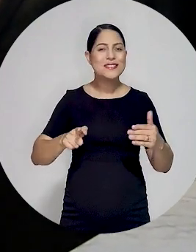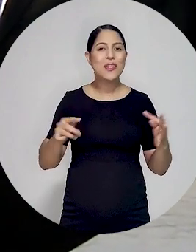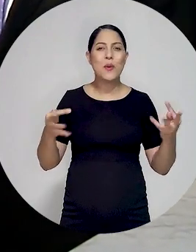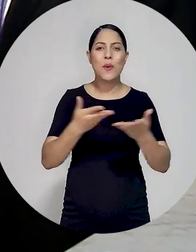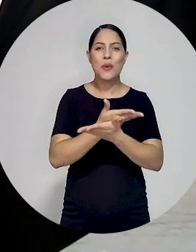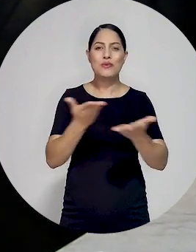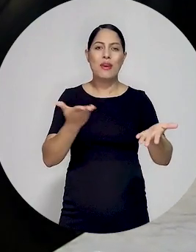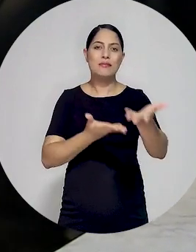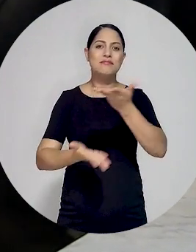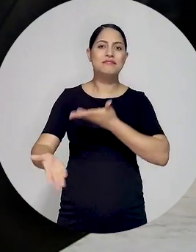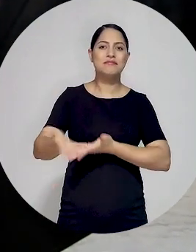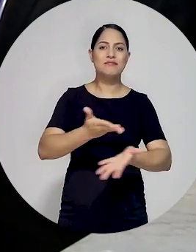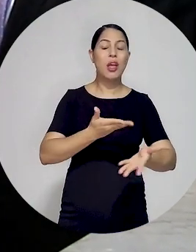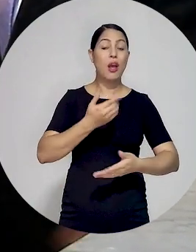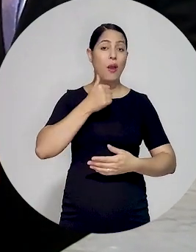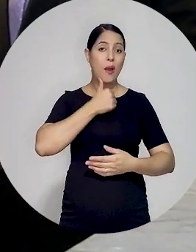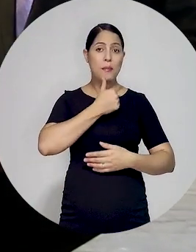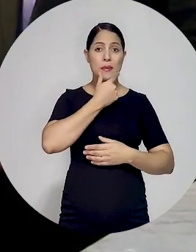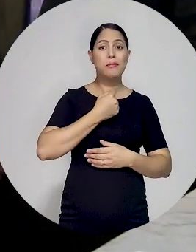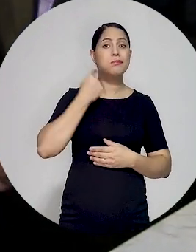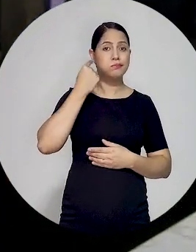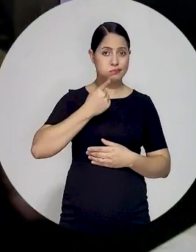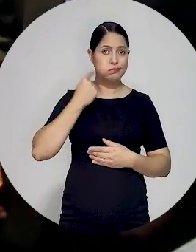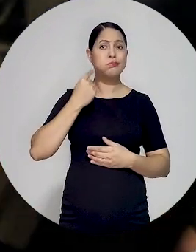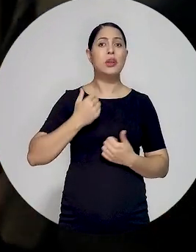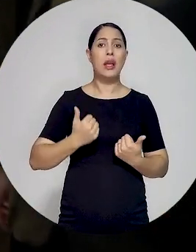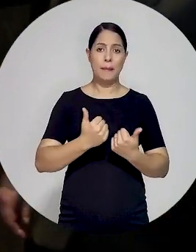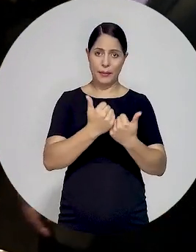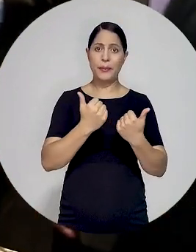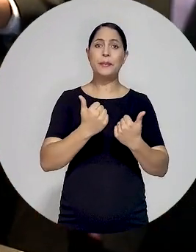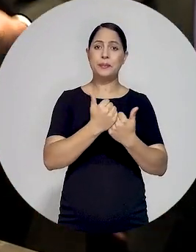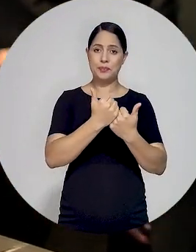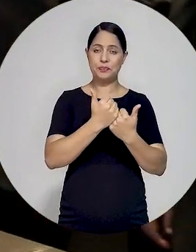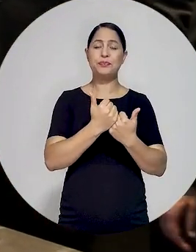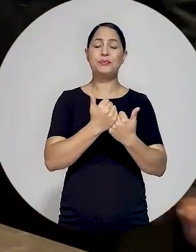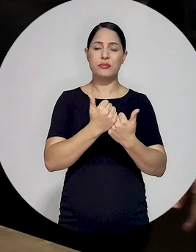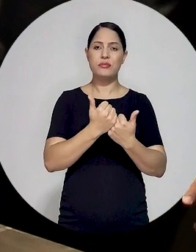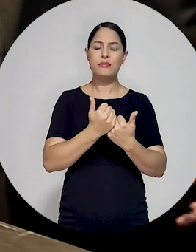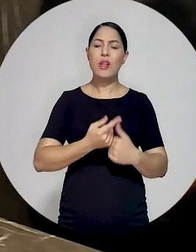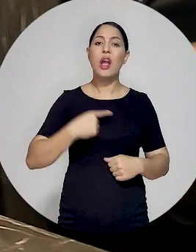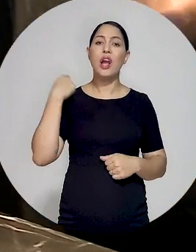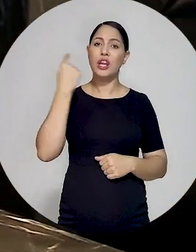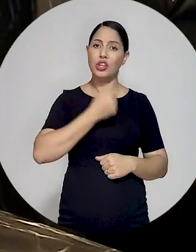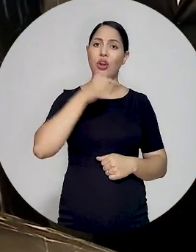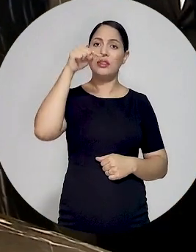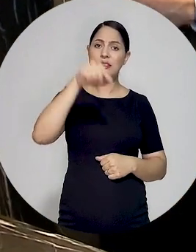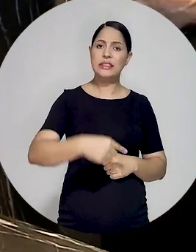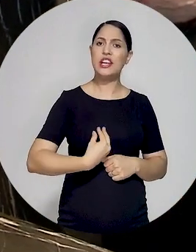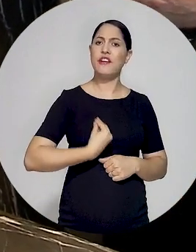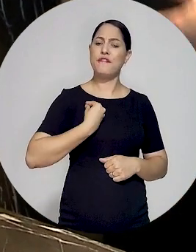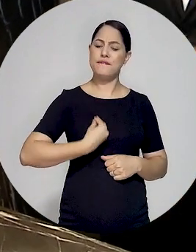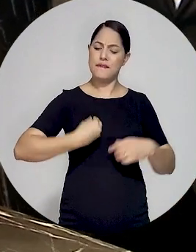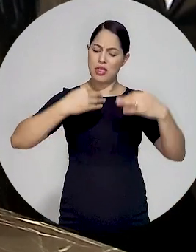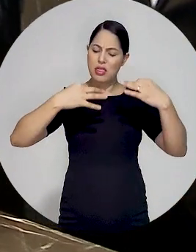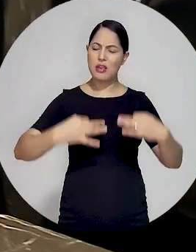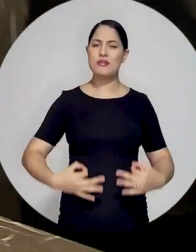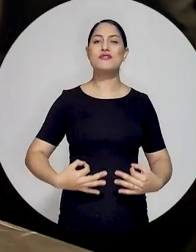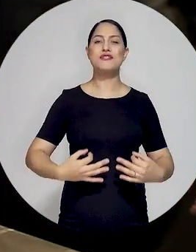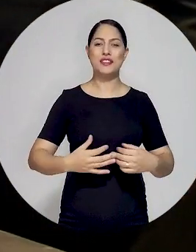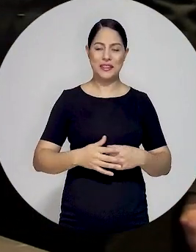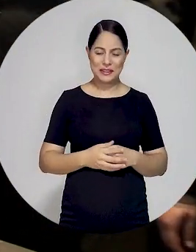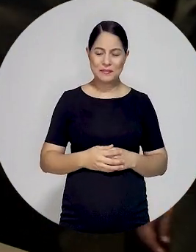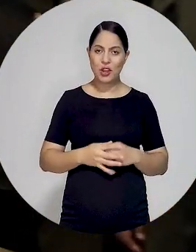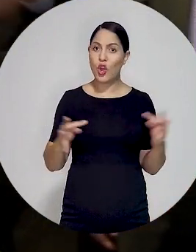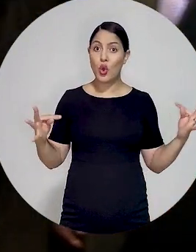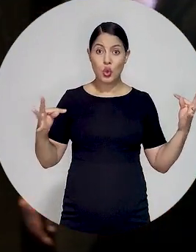uma gestão que é feita por todos nós, advogados e advogadas, para advogados e advogadas, onde trazemos um pouco mais